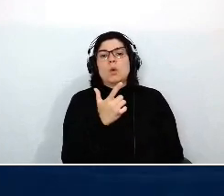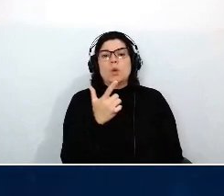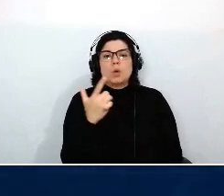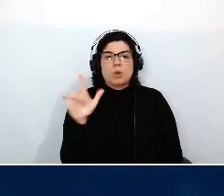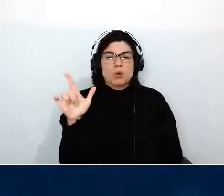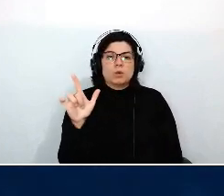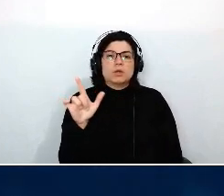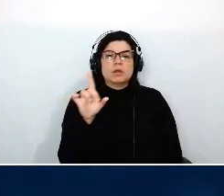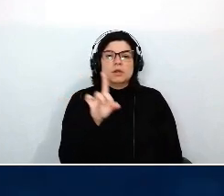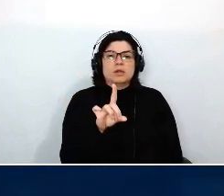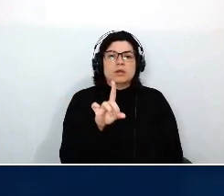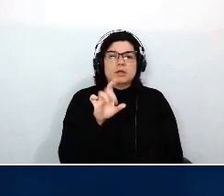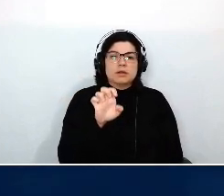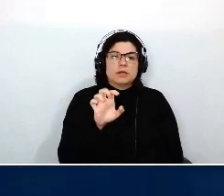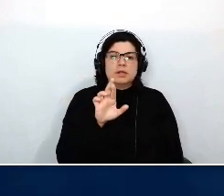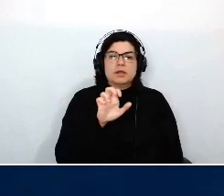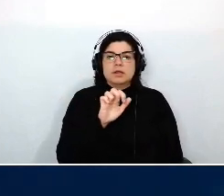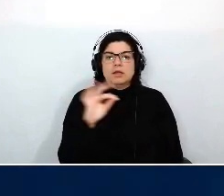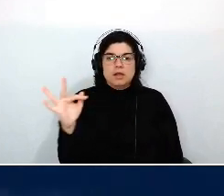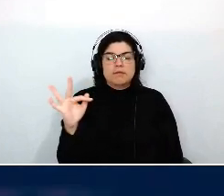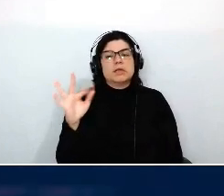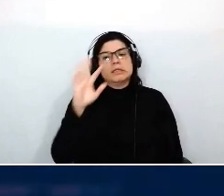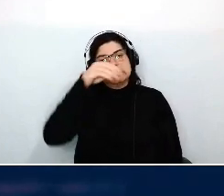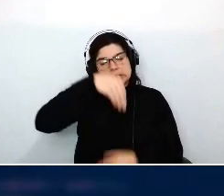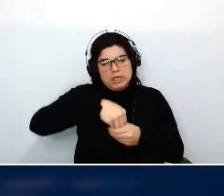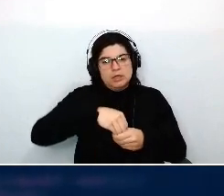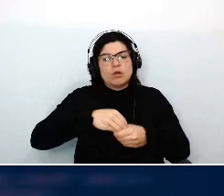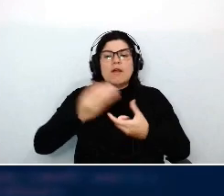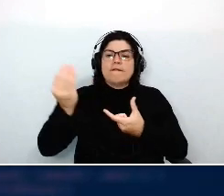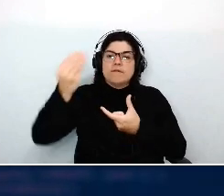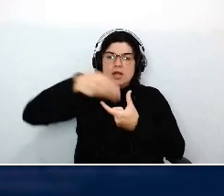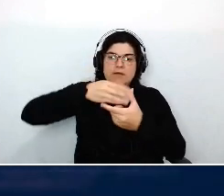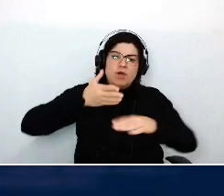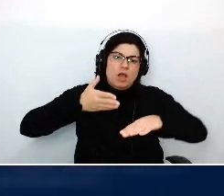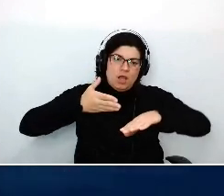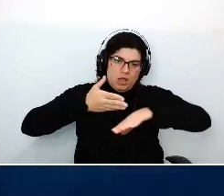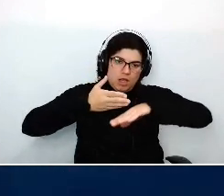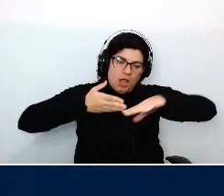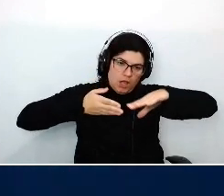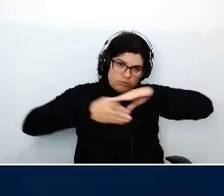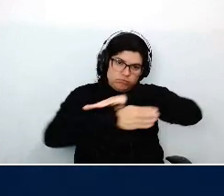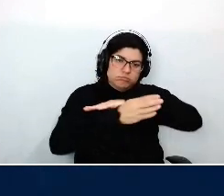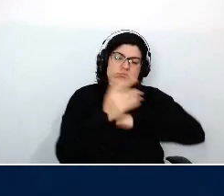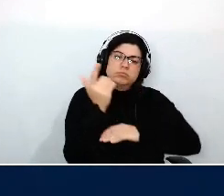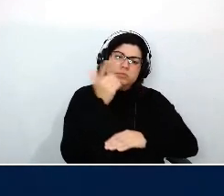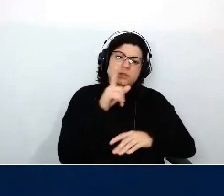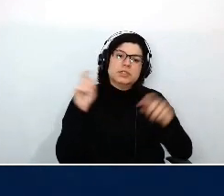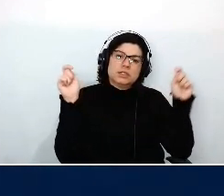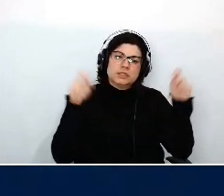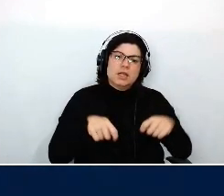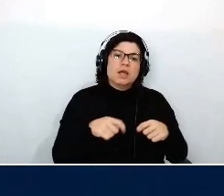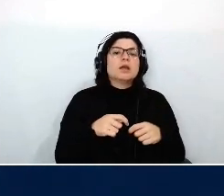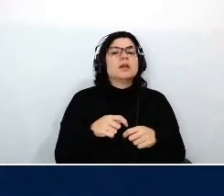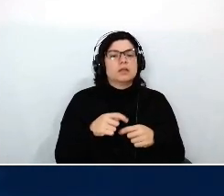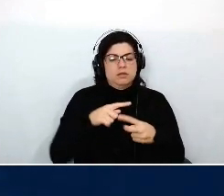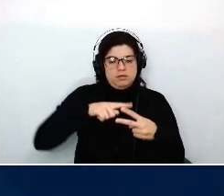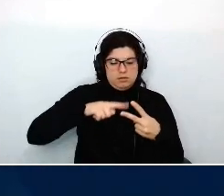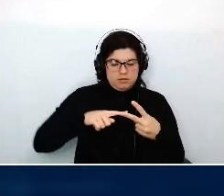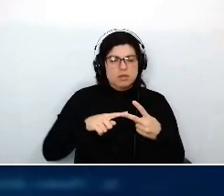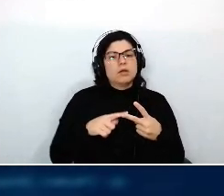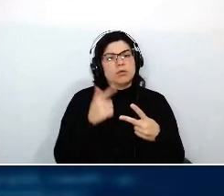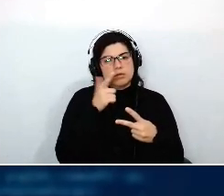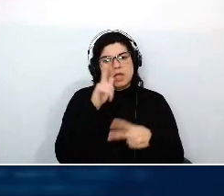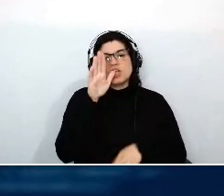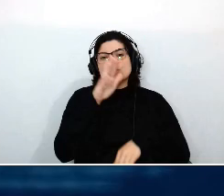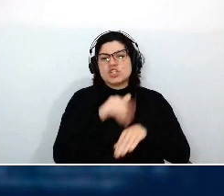tem dentro daquela variável. Você consegue acessar ela. E dá para você chamar um método direto, né? Estou chamando mais dois aqui dentro da variável que